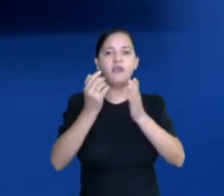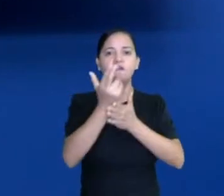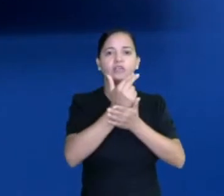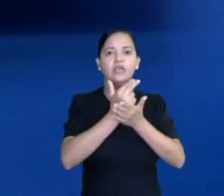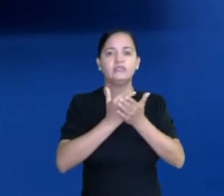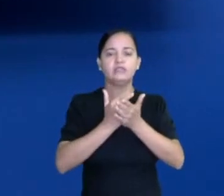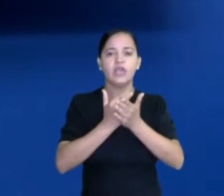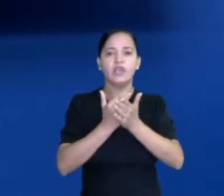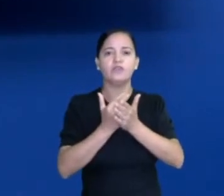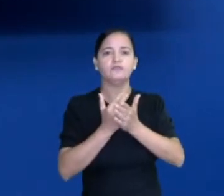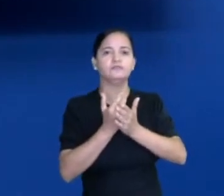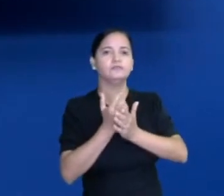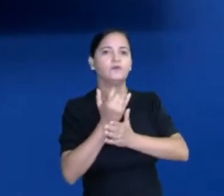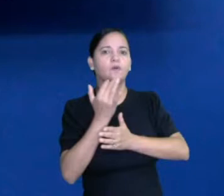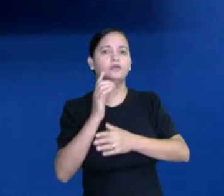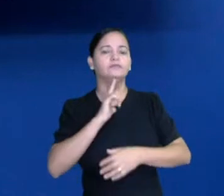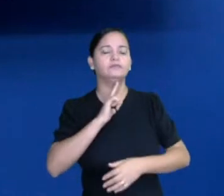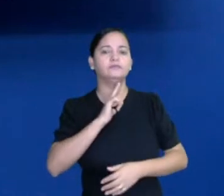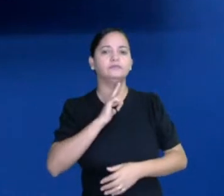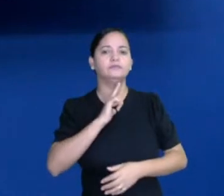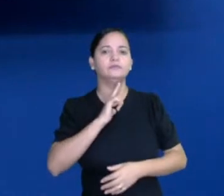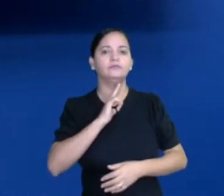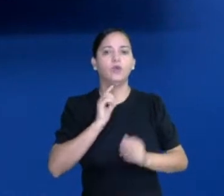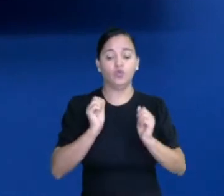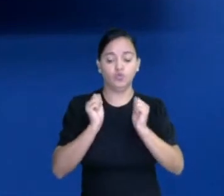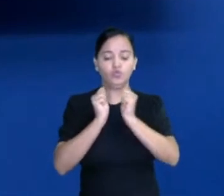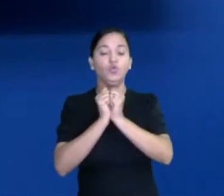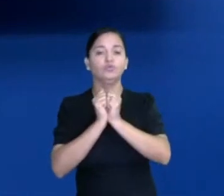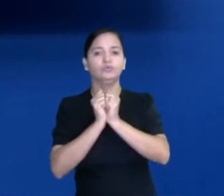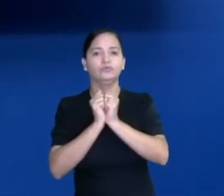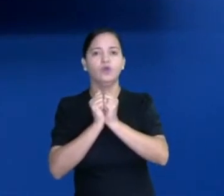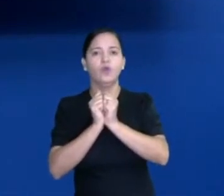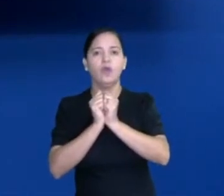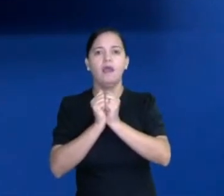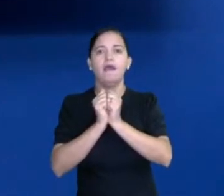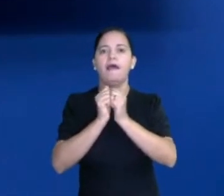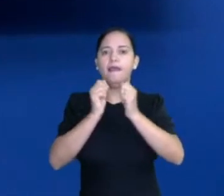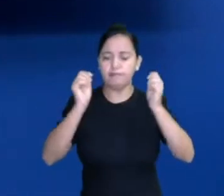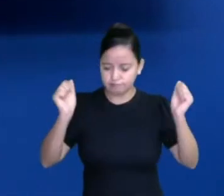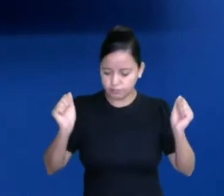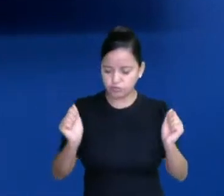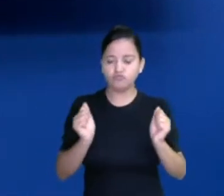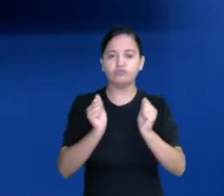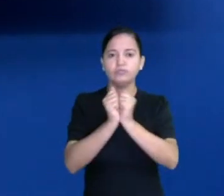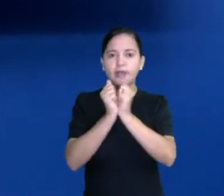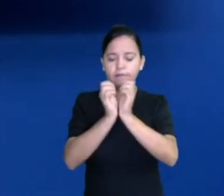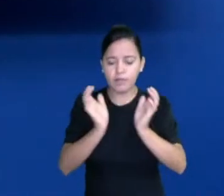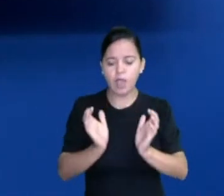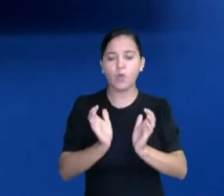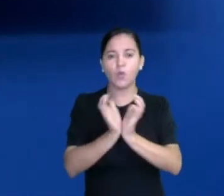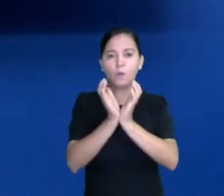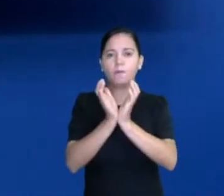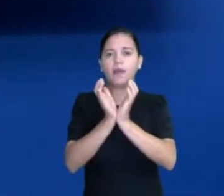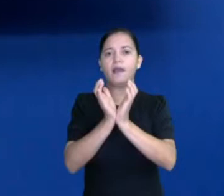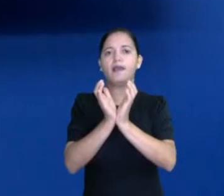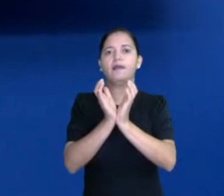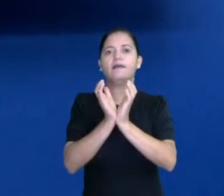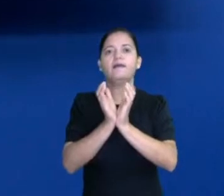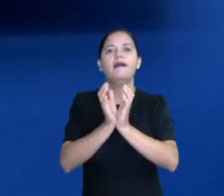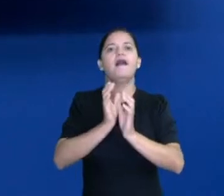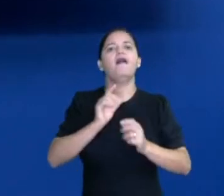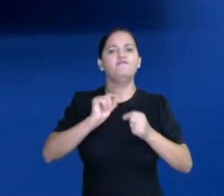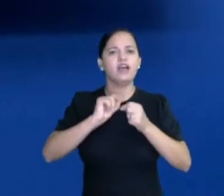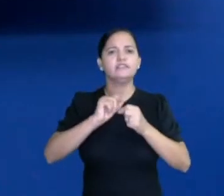têm? Então, vejam a pergunta, juntos, a ideia de juntar, de agrupar. Então, nós vamos fazer o